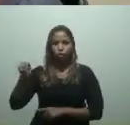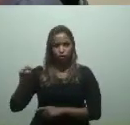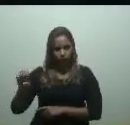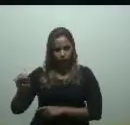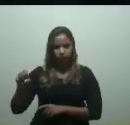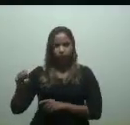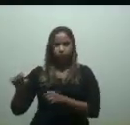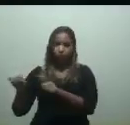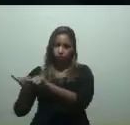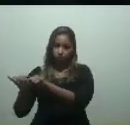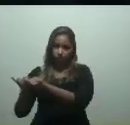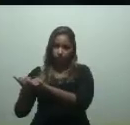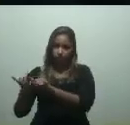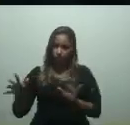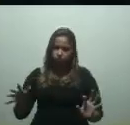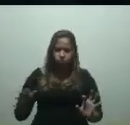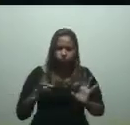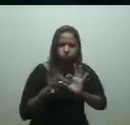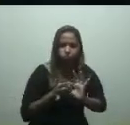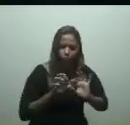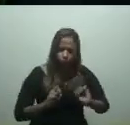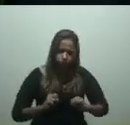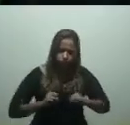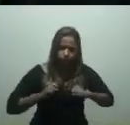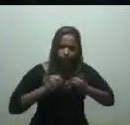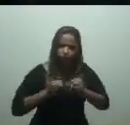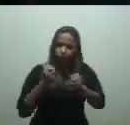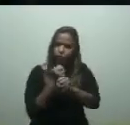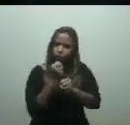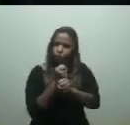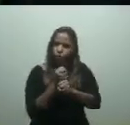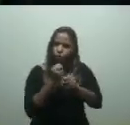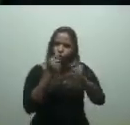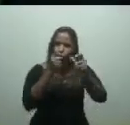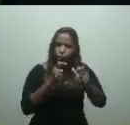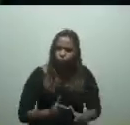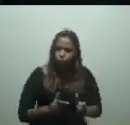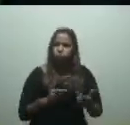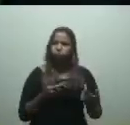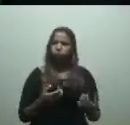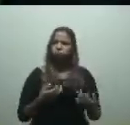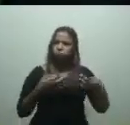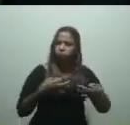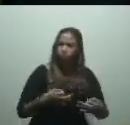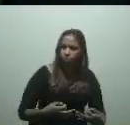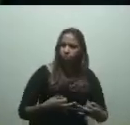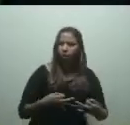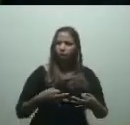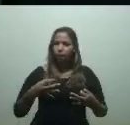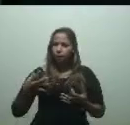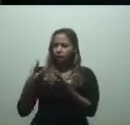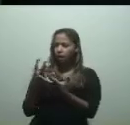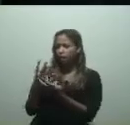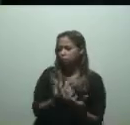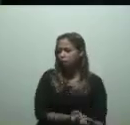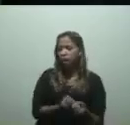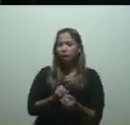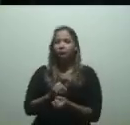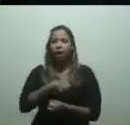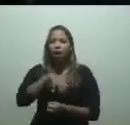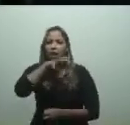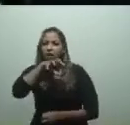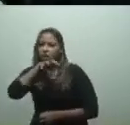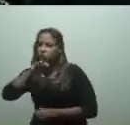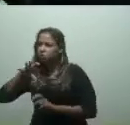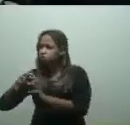que unam esforços para a construção de um local adequado a receber os animais de grande porte que se encontram abandonados em